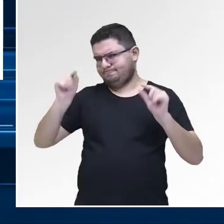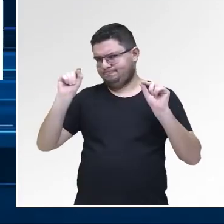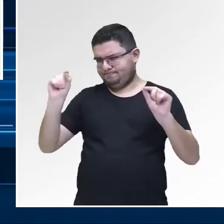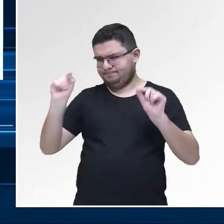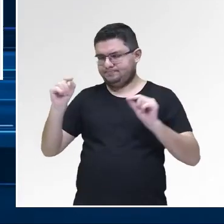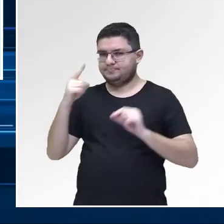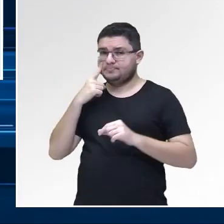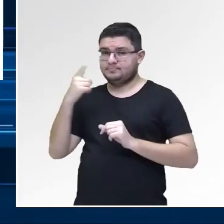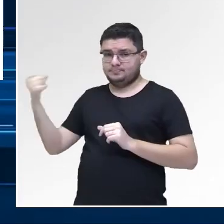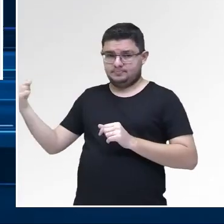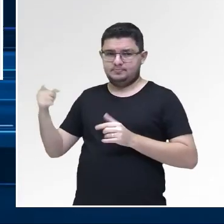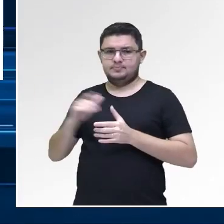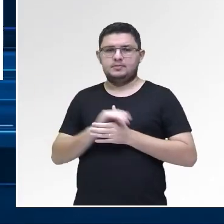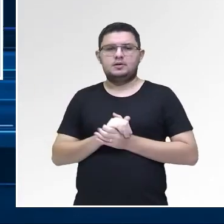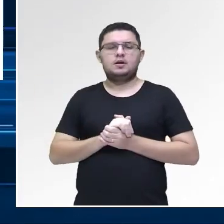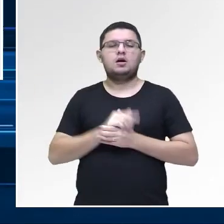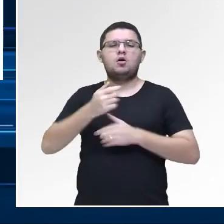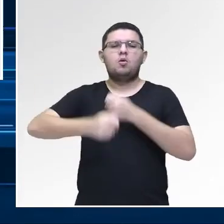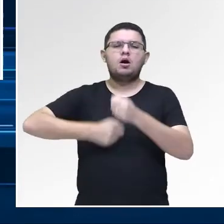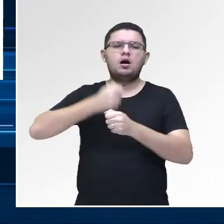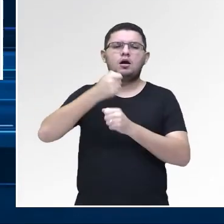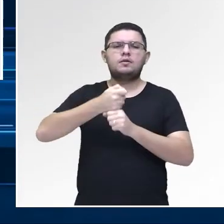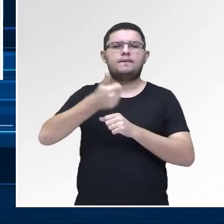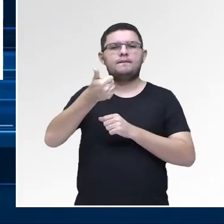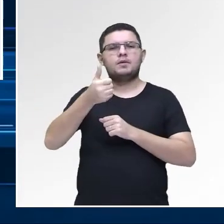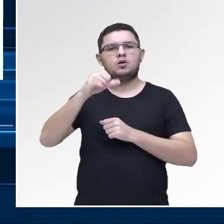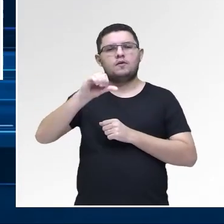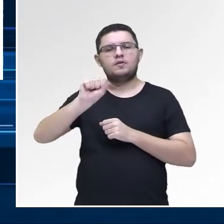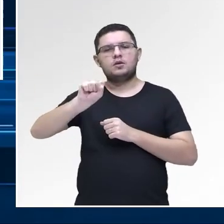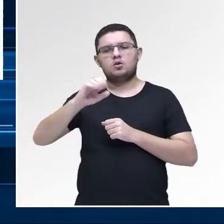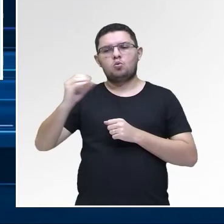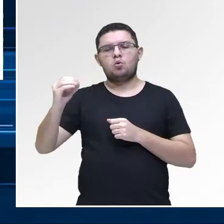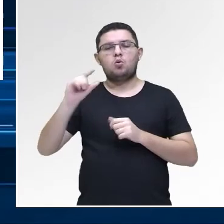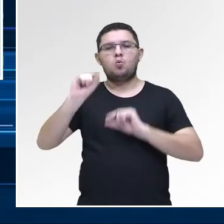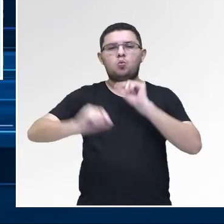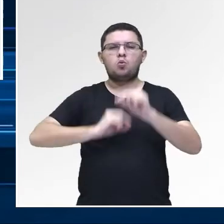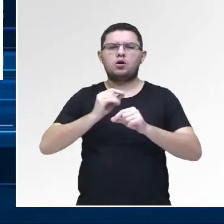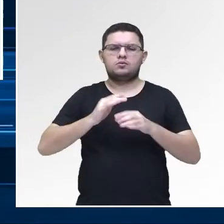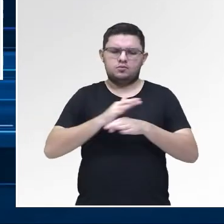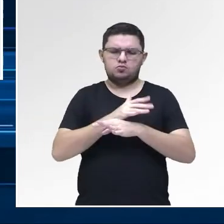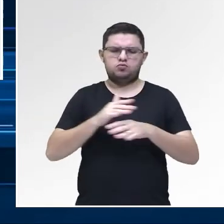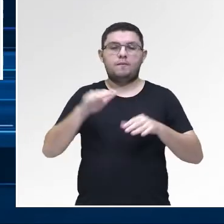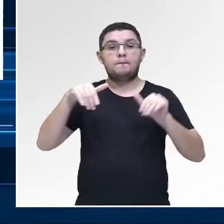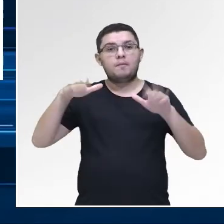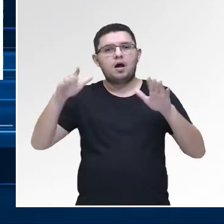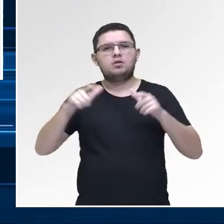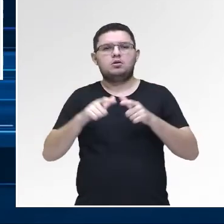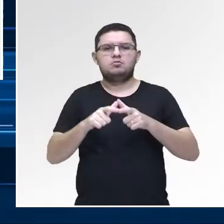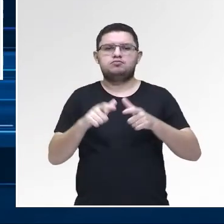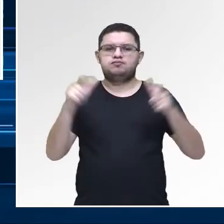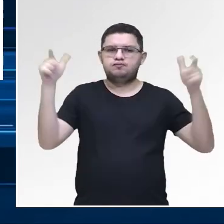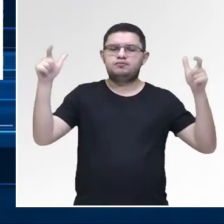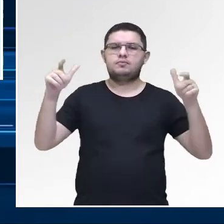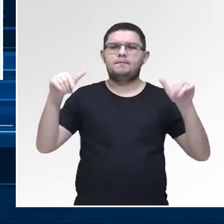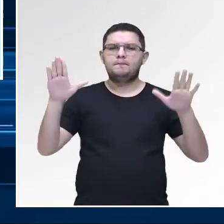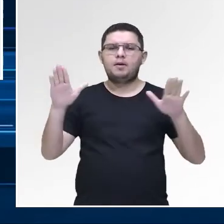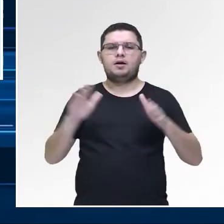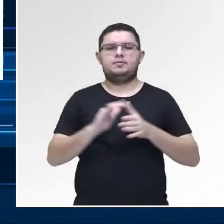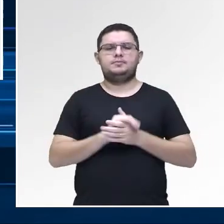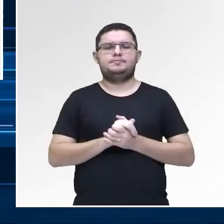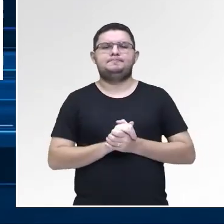Então, 1980, maior urbanização pelo crescimento das cidades de médio